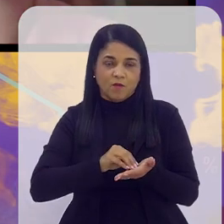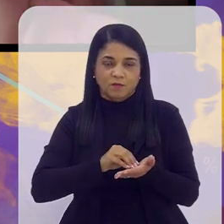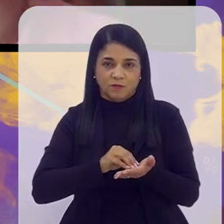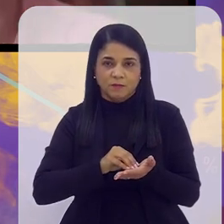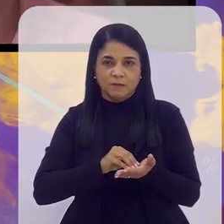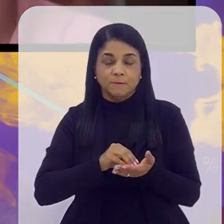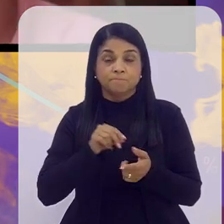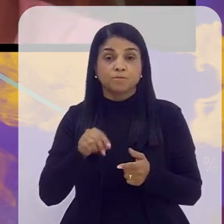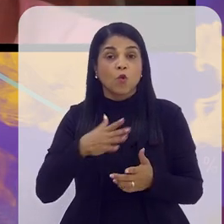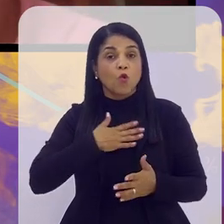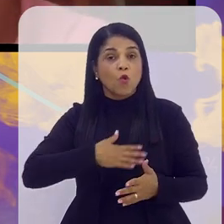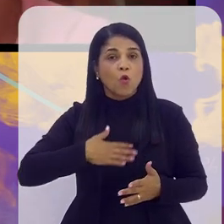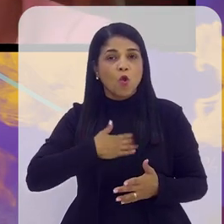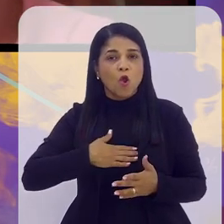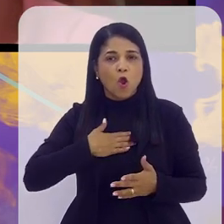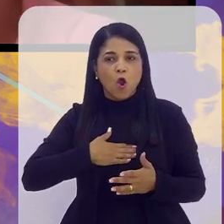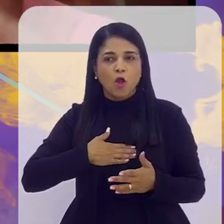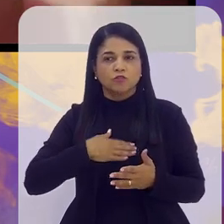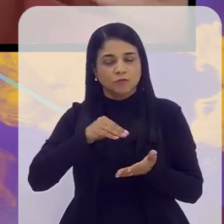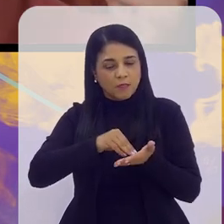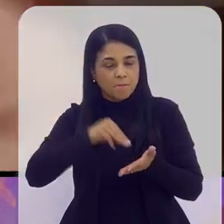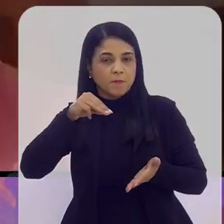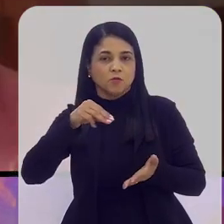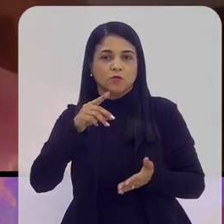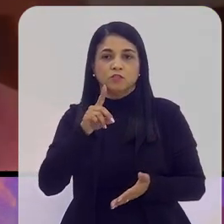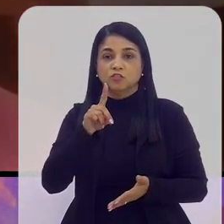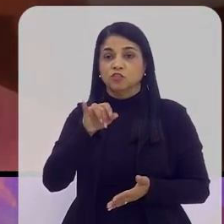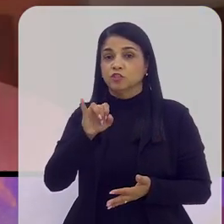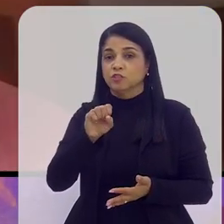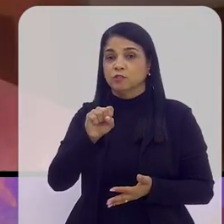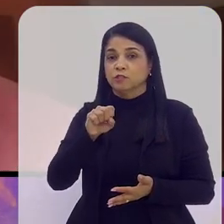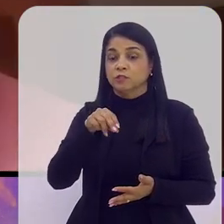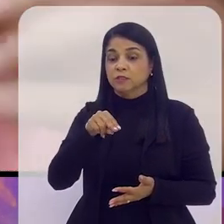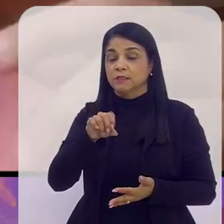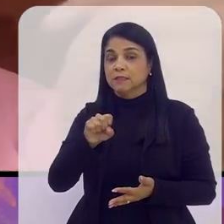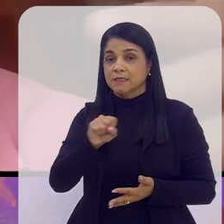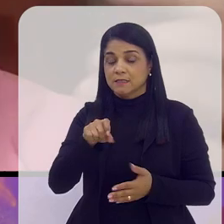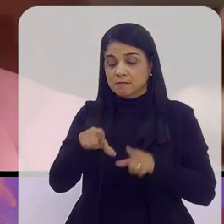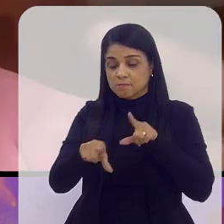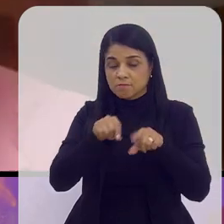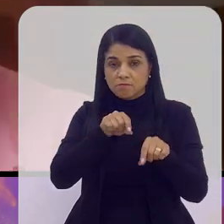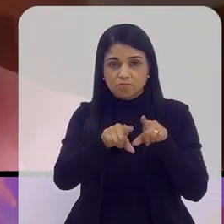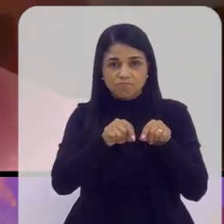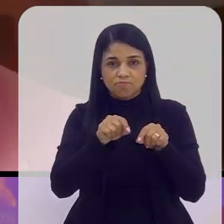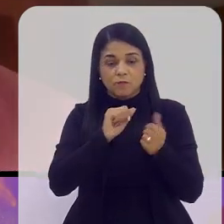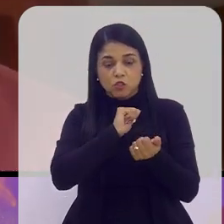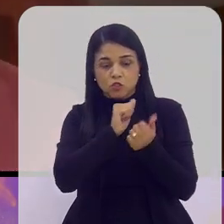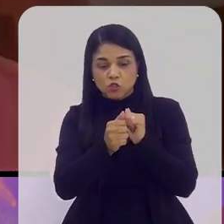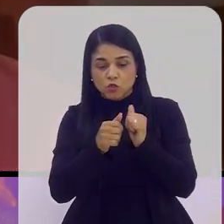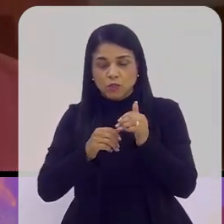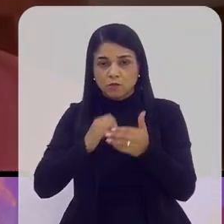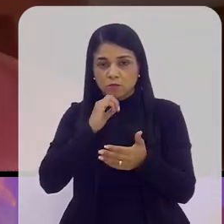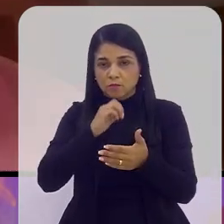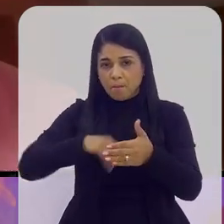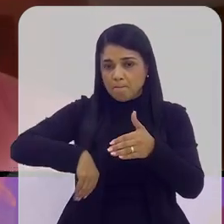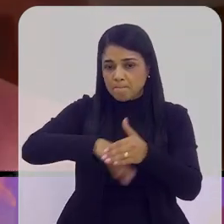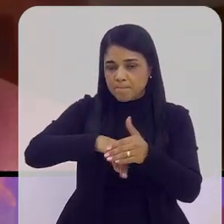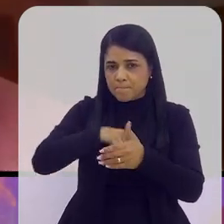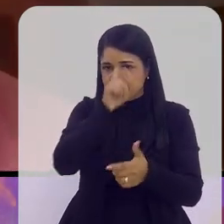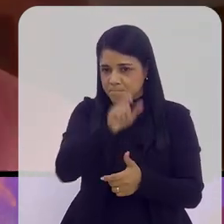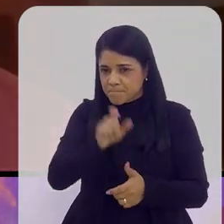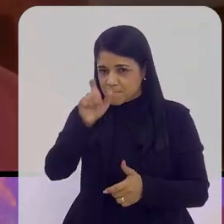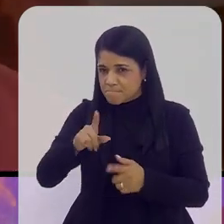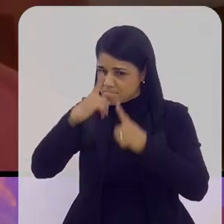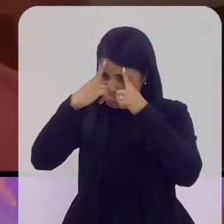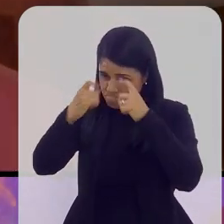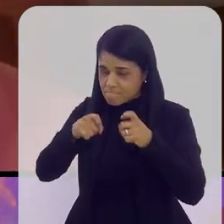eu gosto da metodologia do Diniz. Ele escolhe os jogadores mais agressivos,